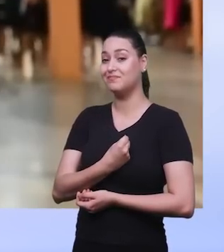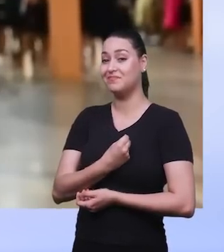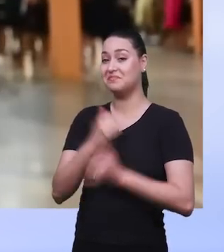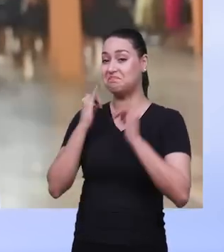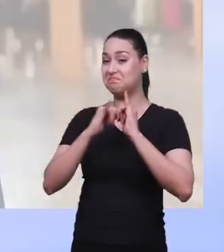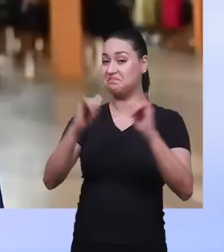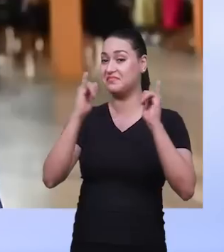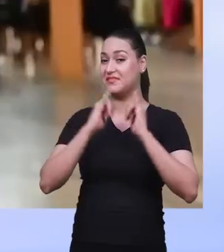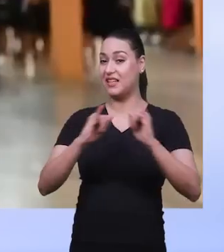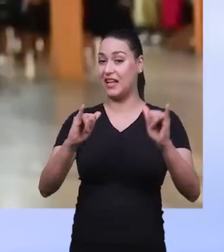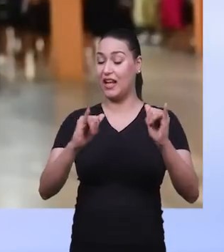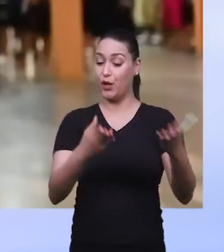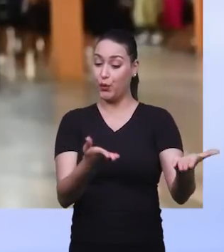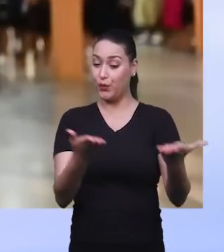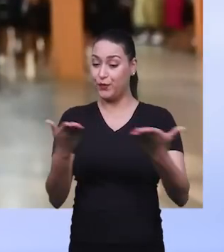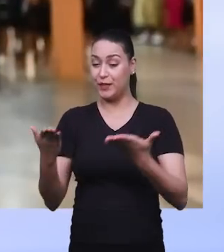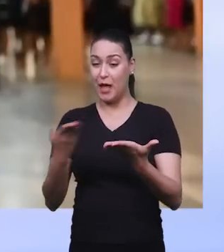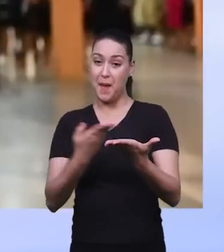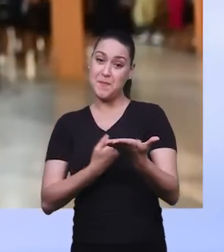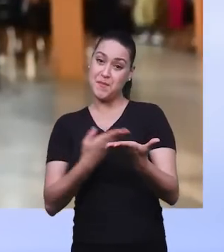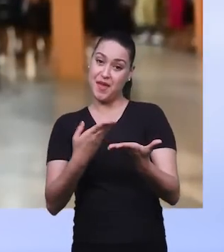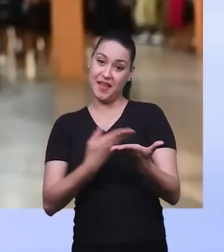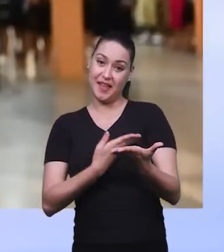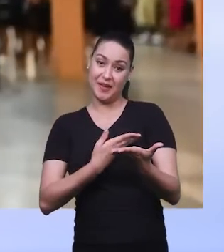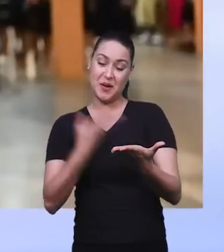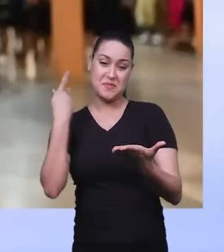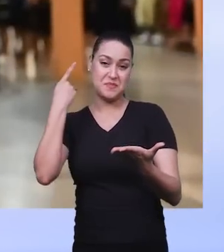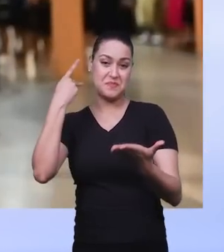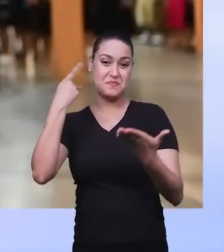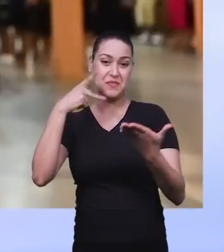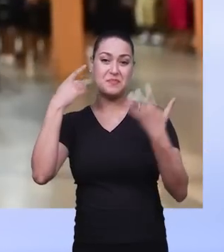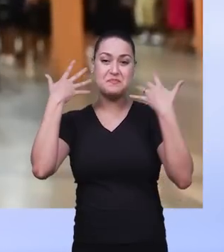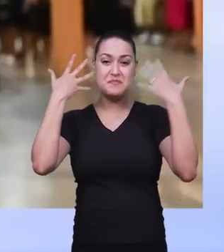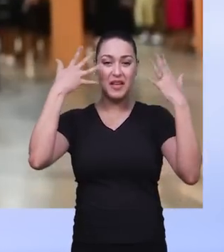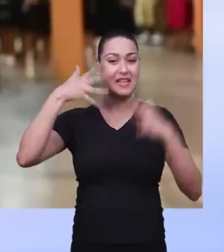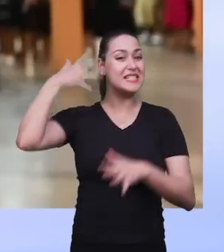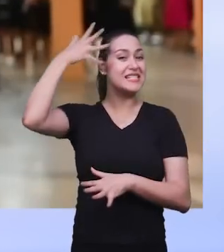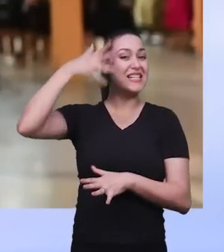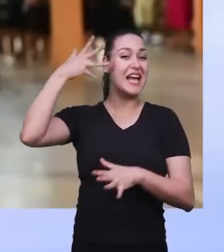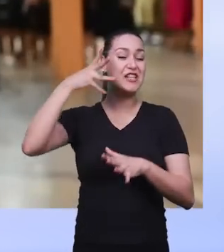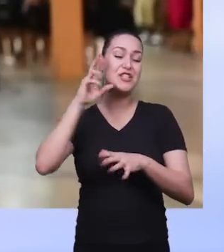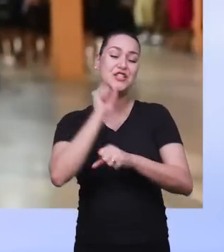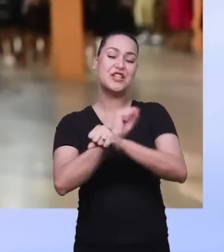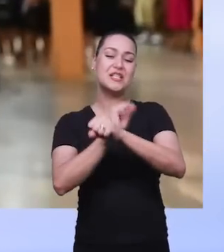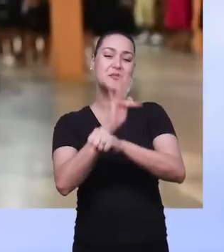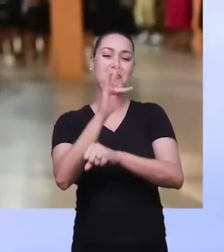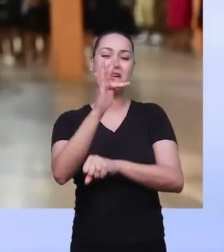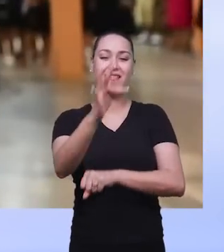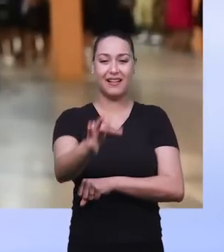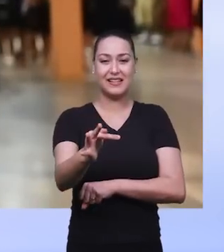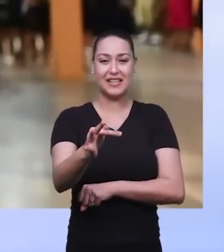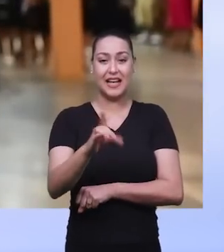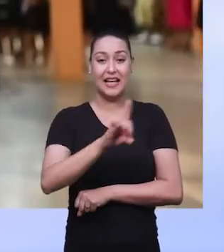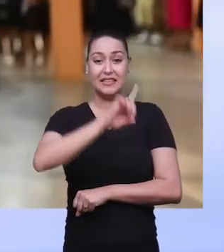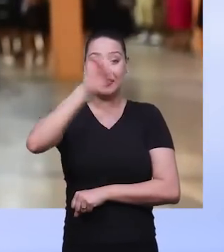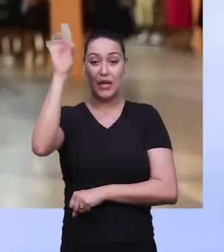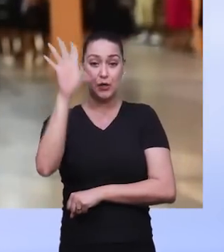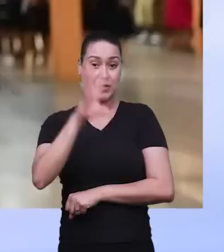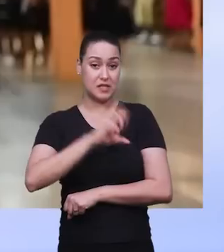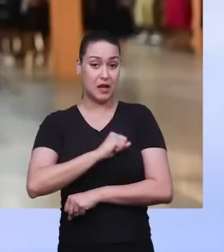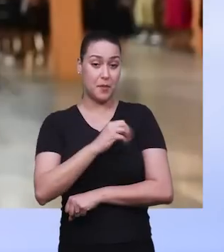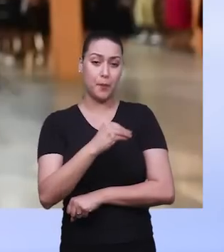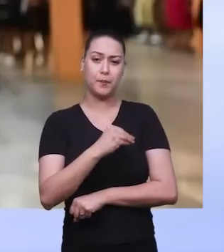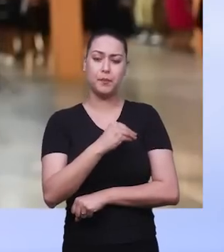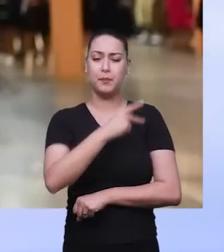hoje eu recebi uns amigos, convidei eles para cá, eu dei uma palavra de esperança para eles. Deus ama o pecador e Deus